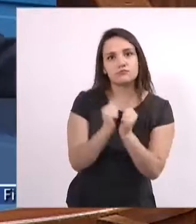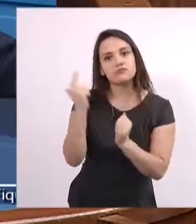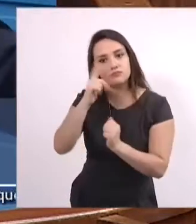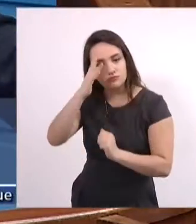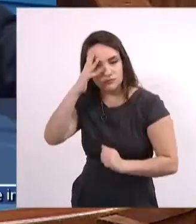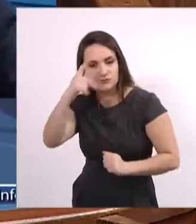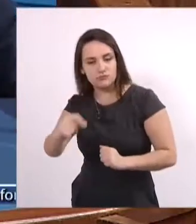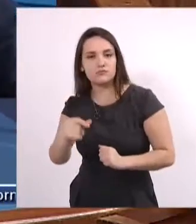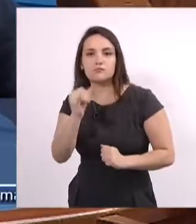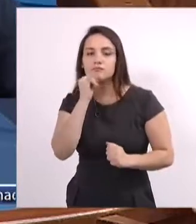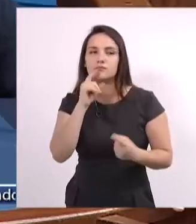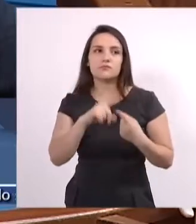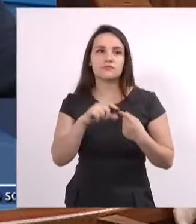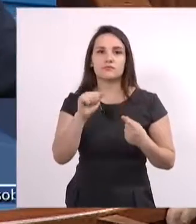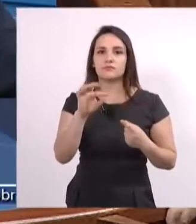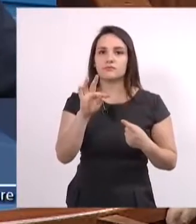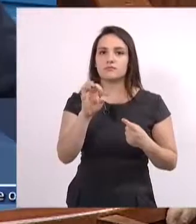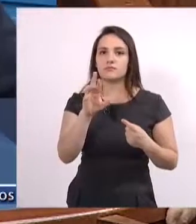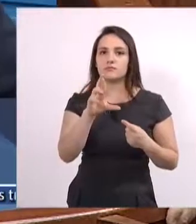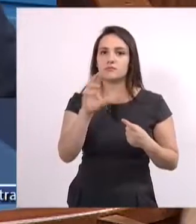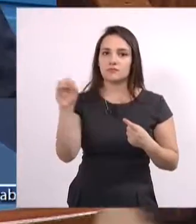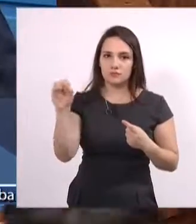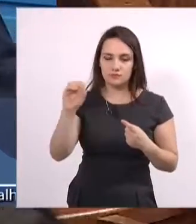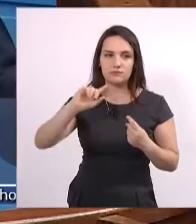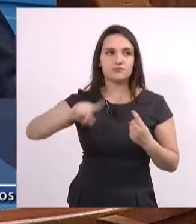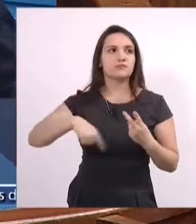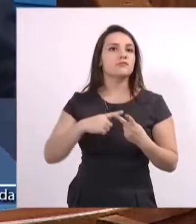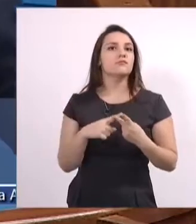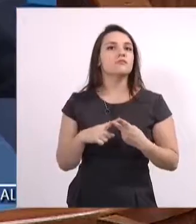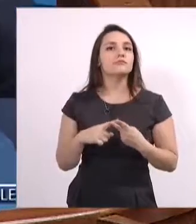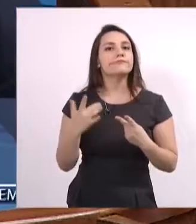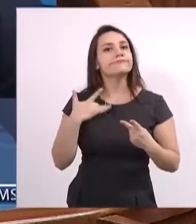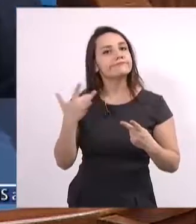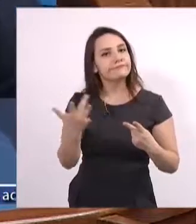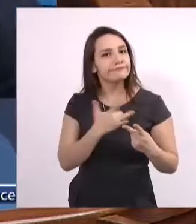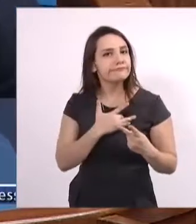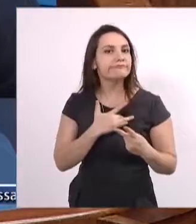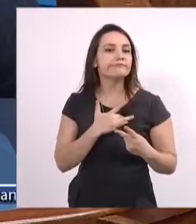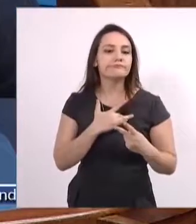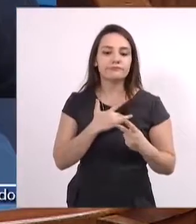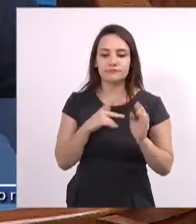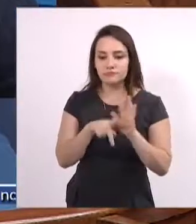de aterros sanitários, problema da saúde,